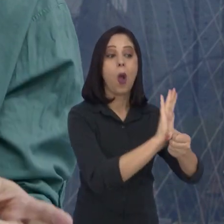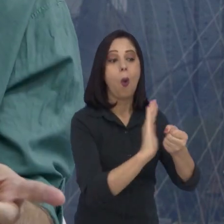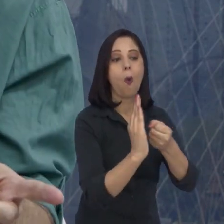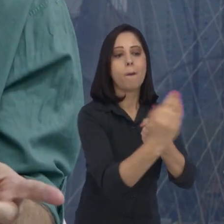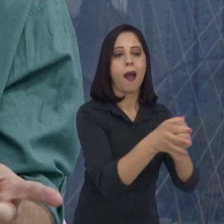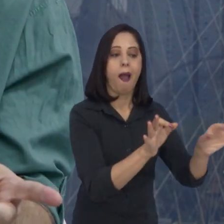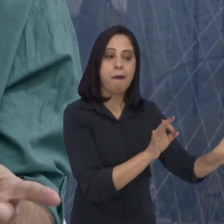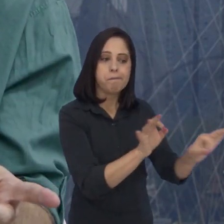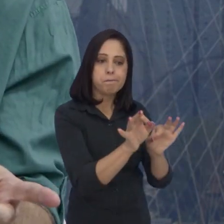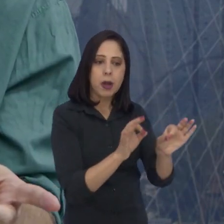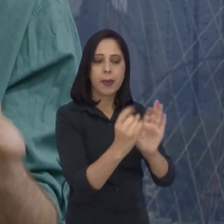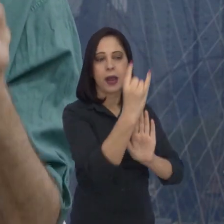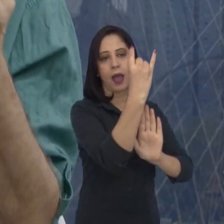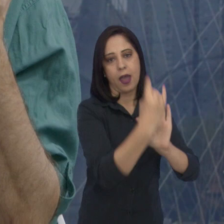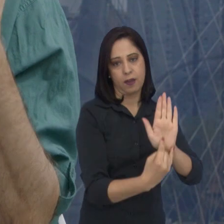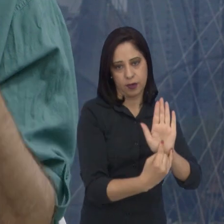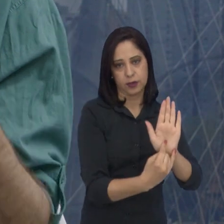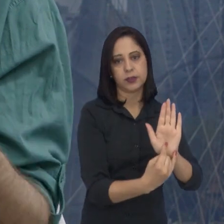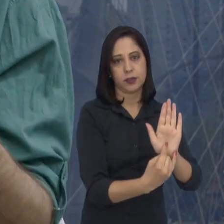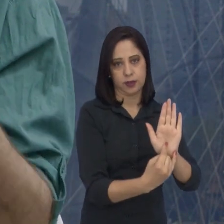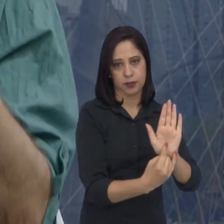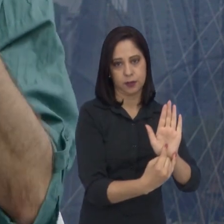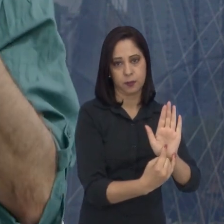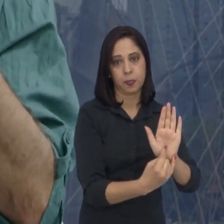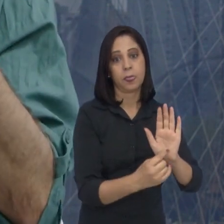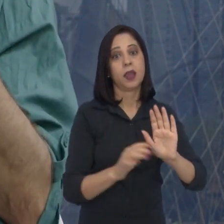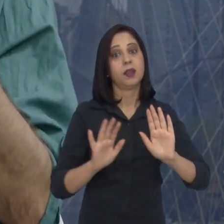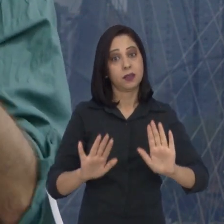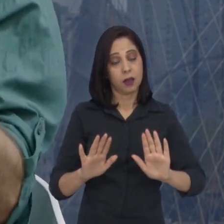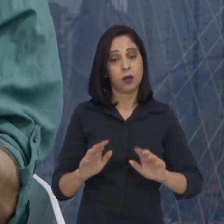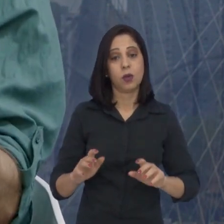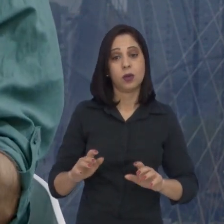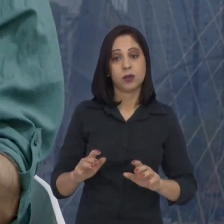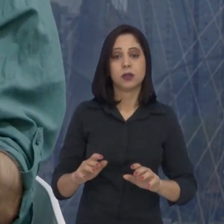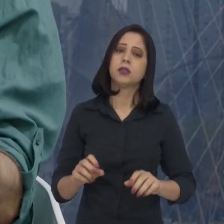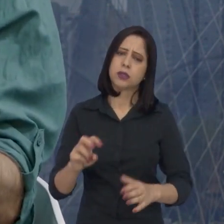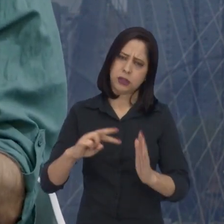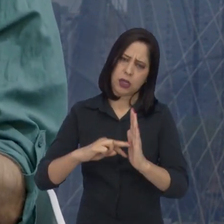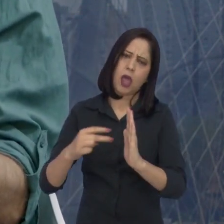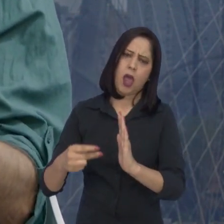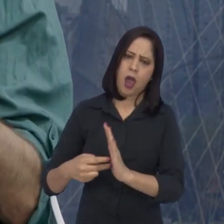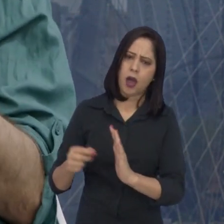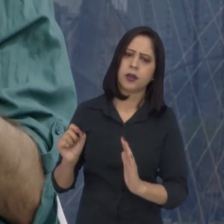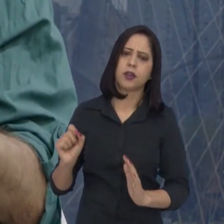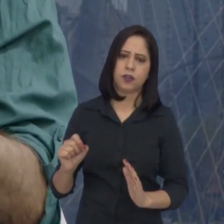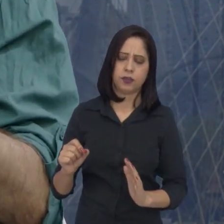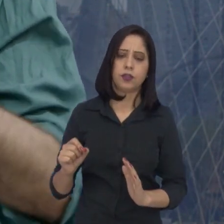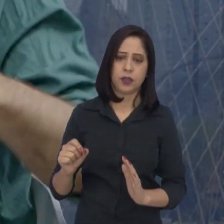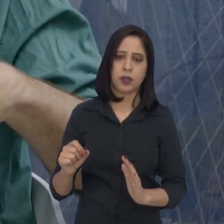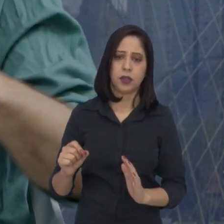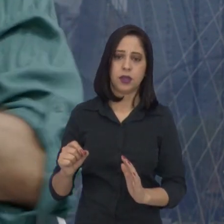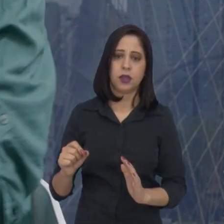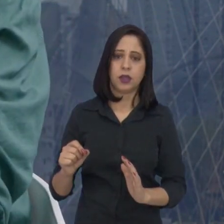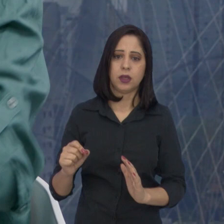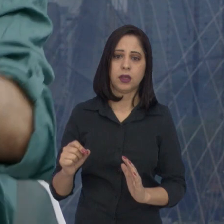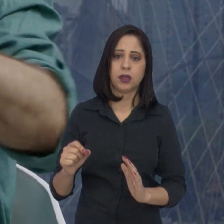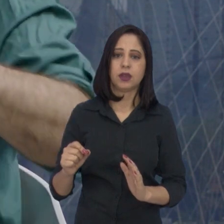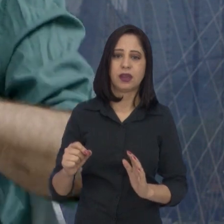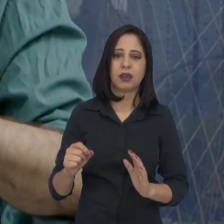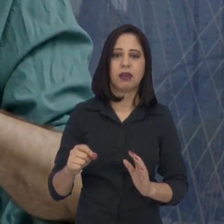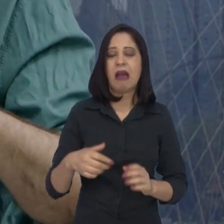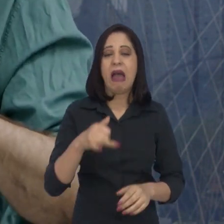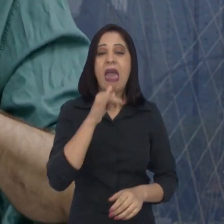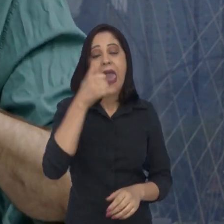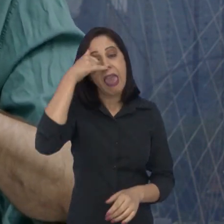para melhorias habitacionais. Talvez a gente precisasse, e isso significaria menos custo de deslocamento